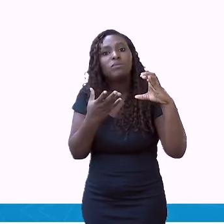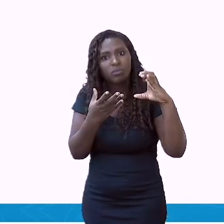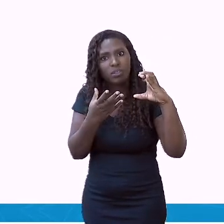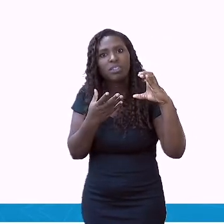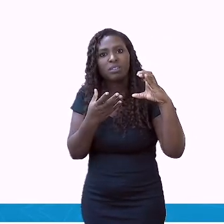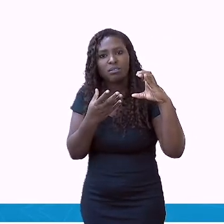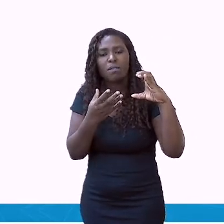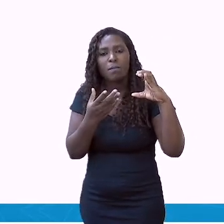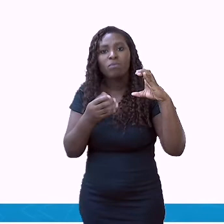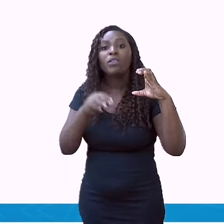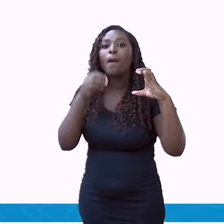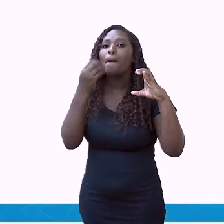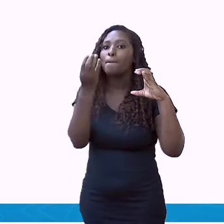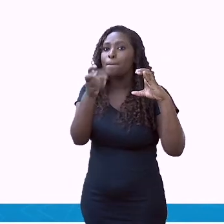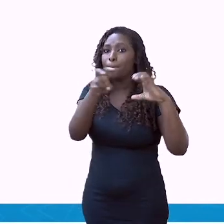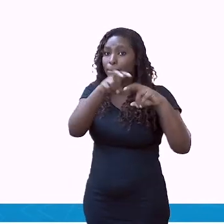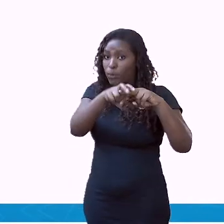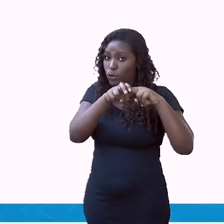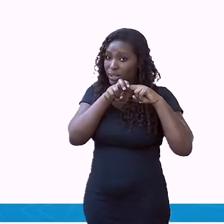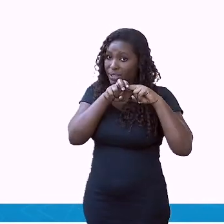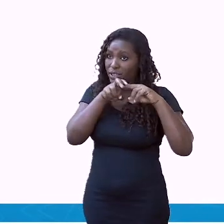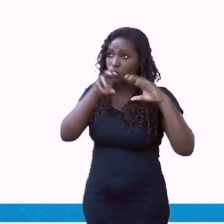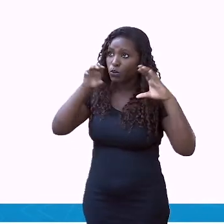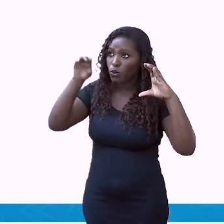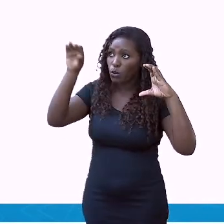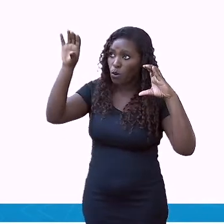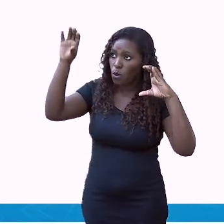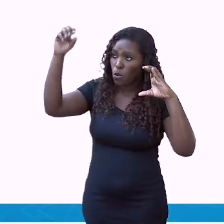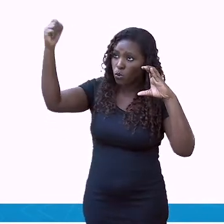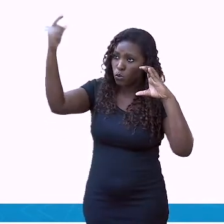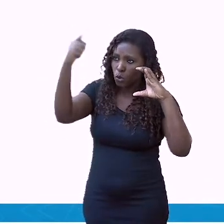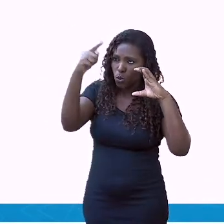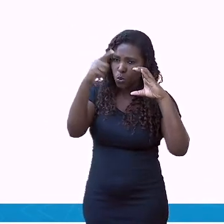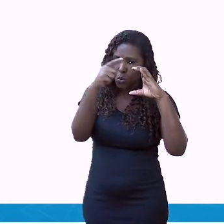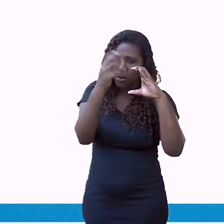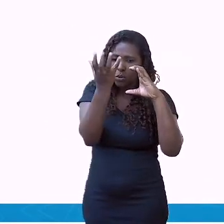mais calor do que realmente precisaria.